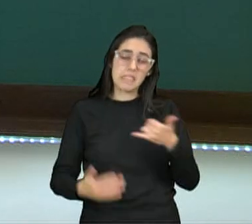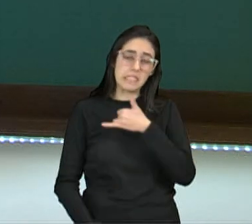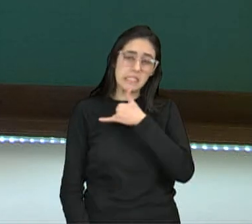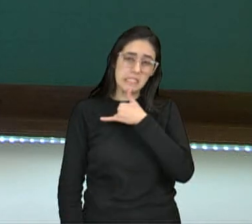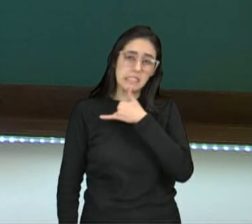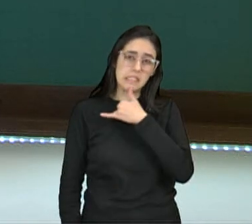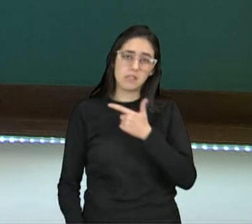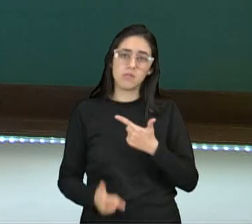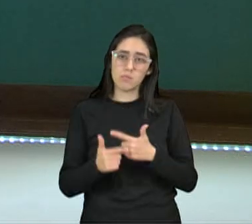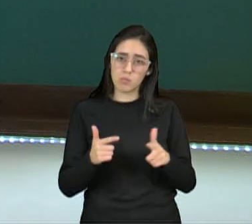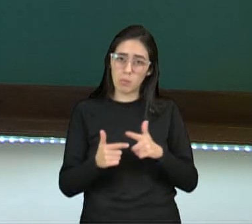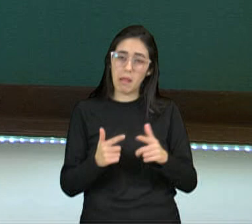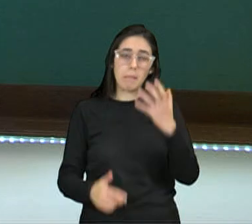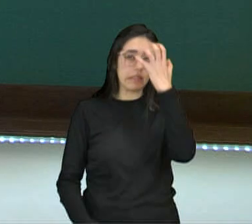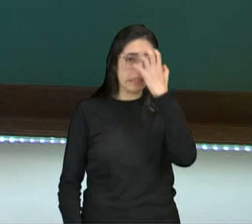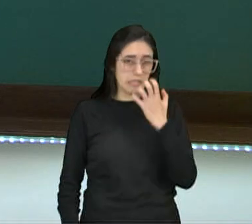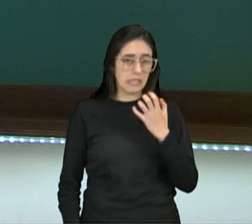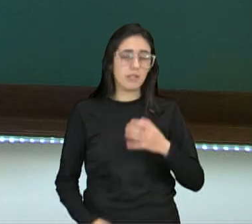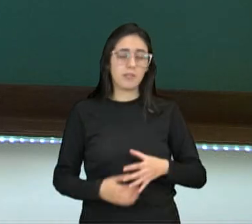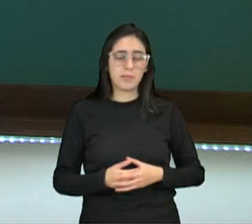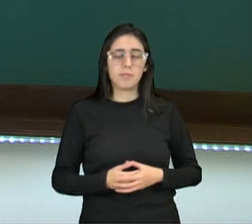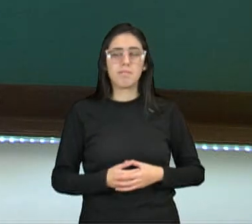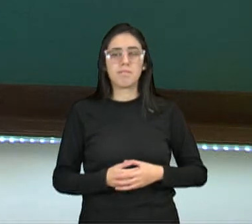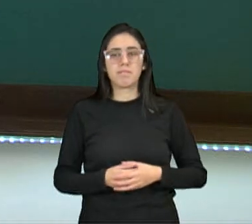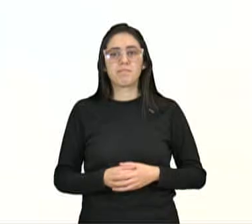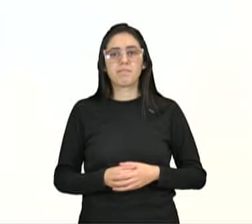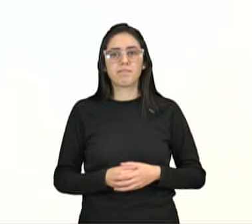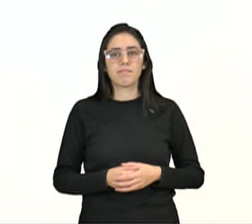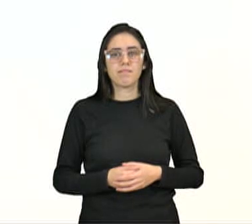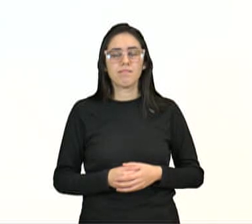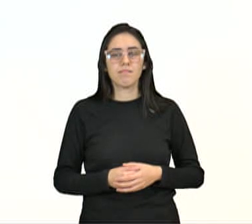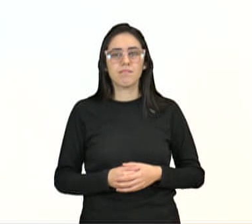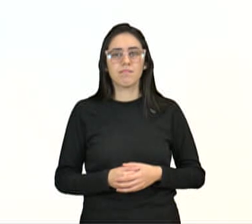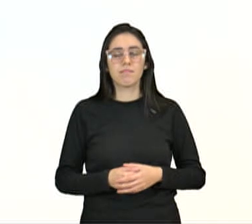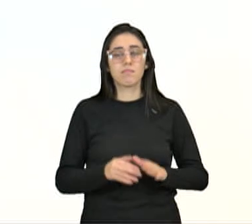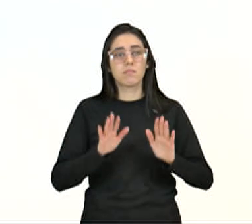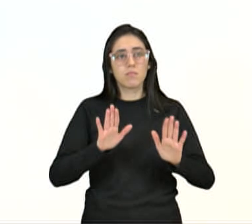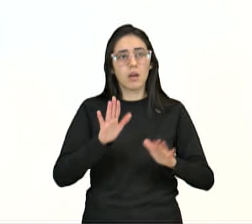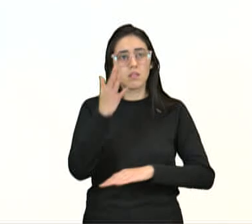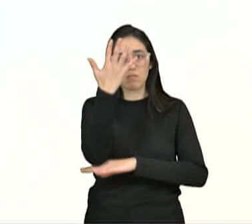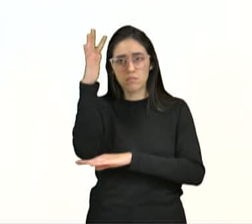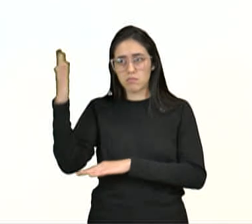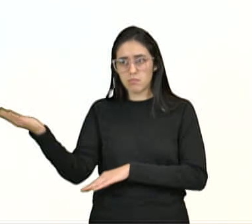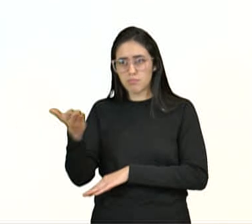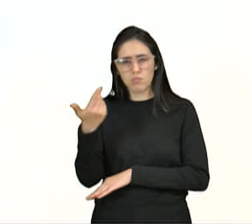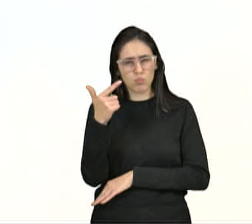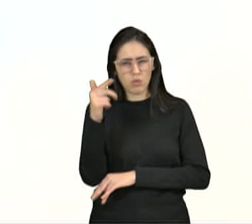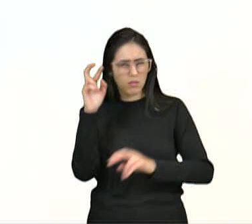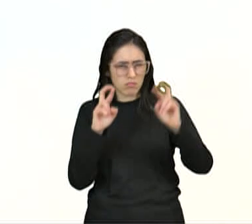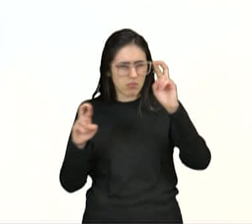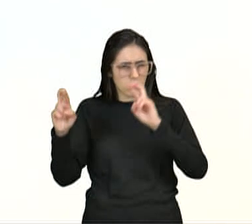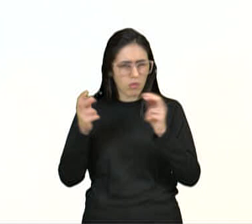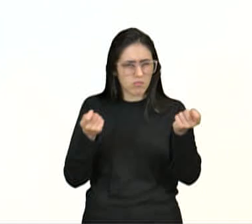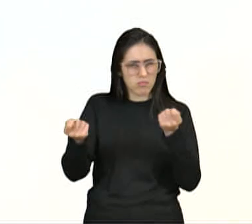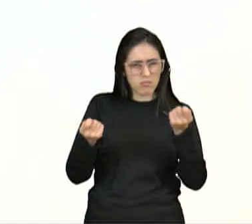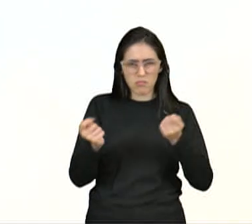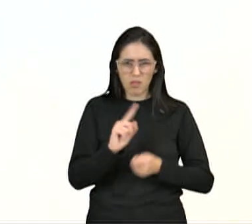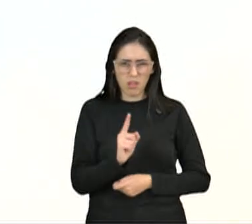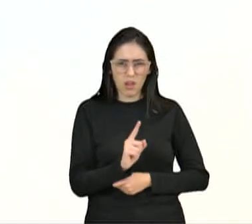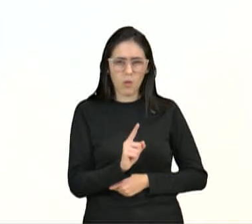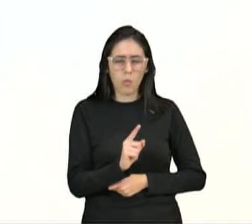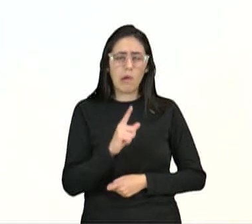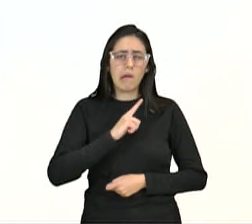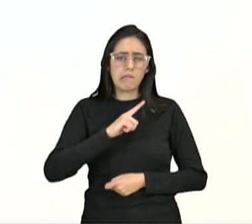sério para ser refletido ali. Mas o desmatamento não é monitorado, as áreas, sabemos onde tem as